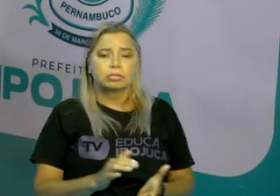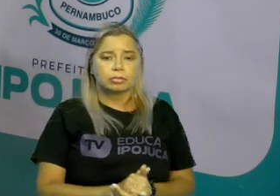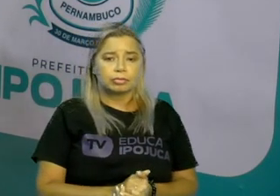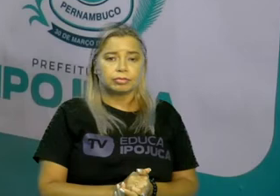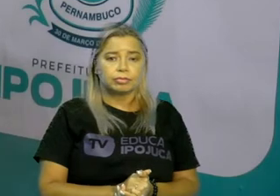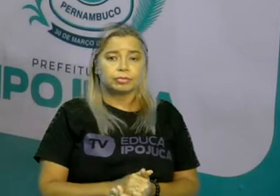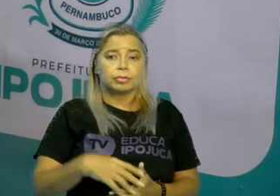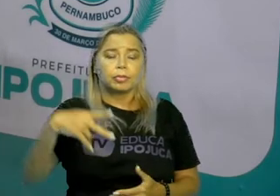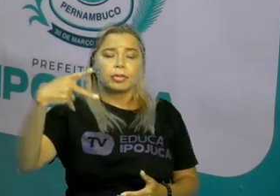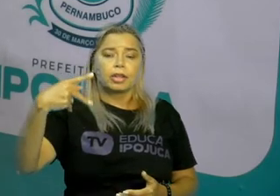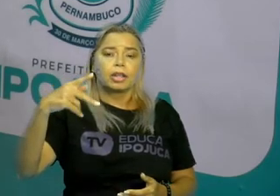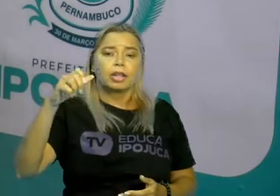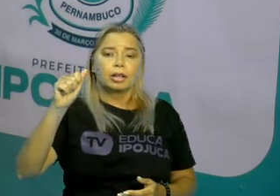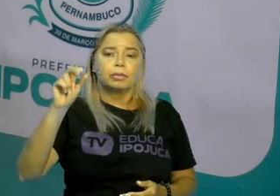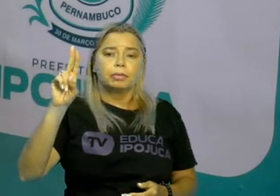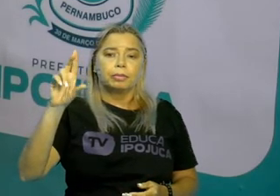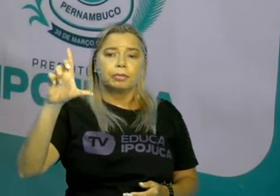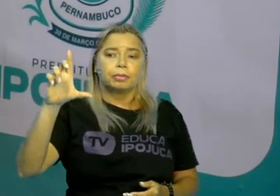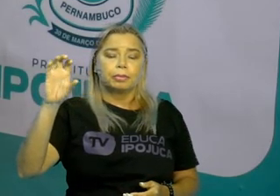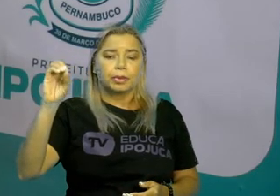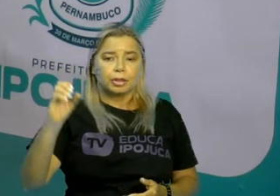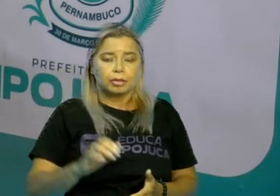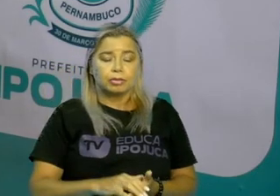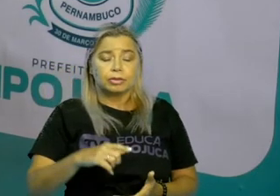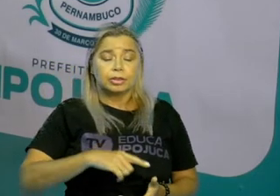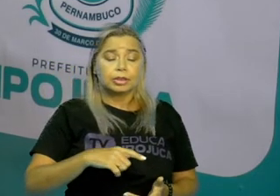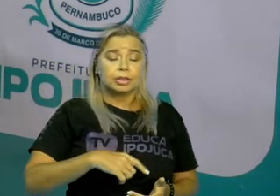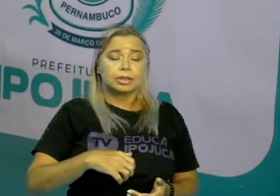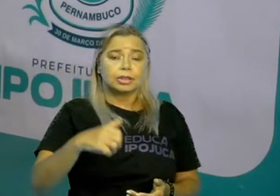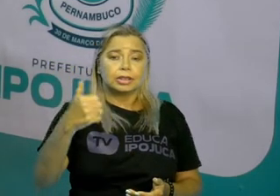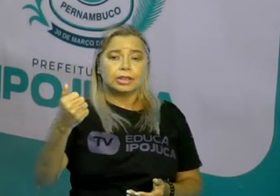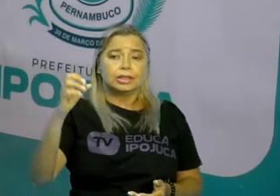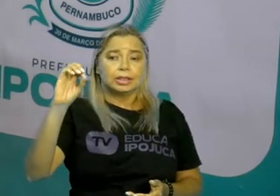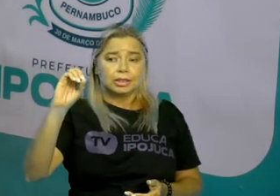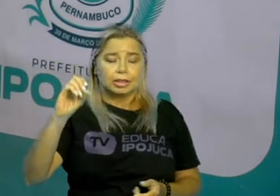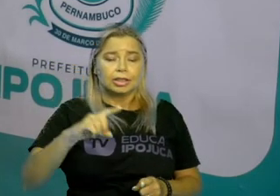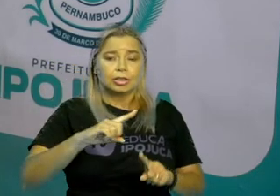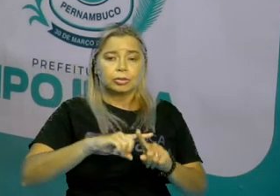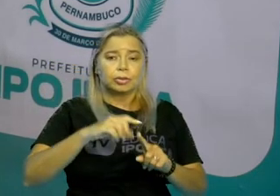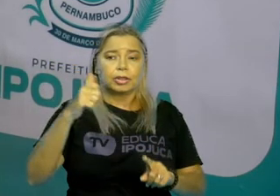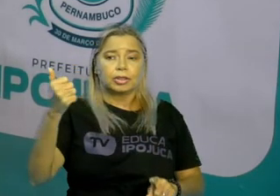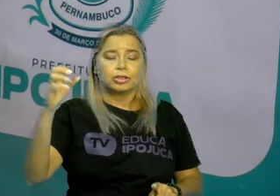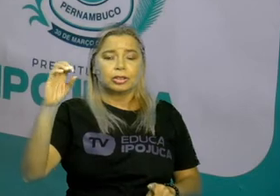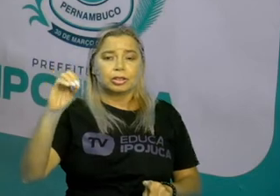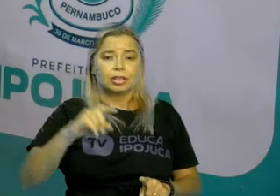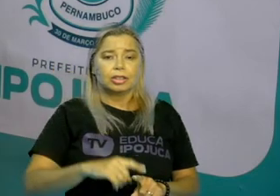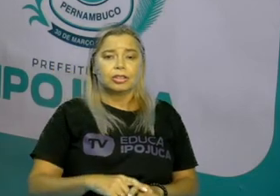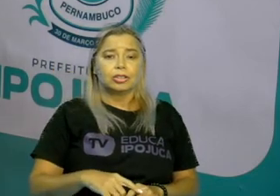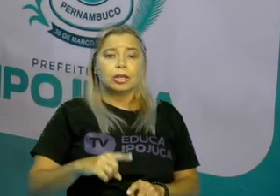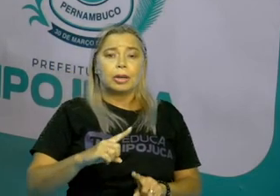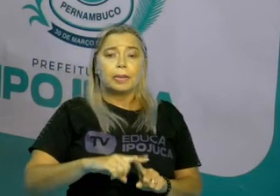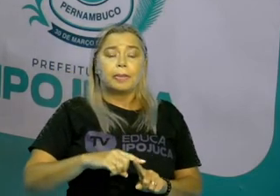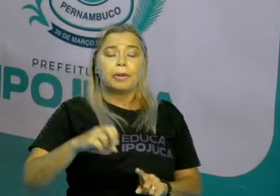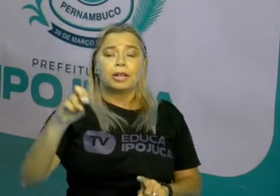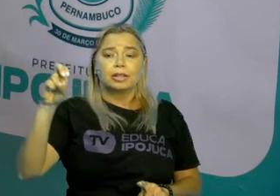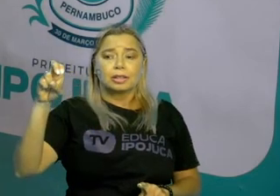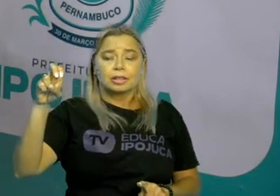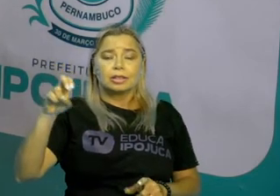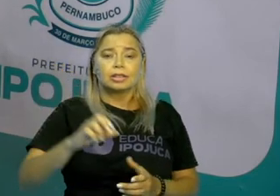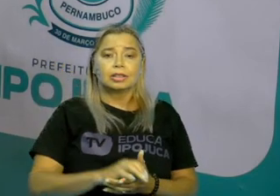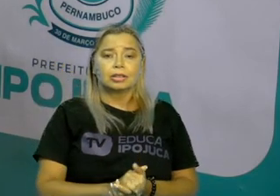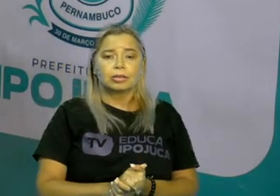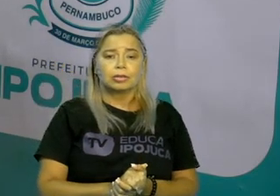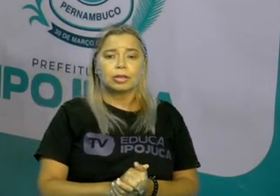Já Paulo tem uma nota de 10 reais, mais outra nota de 10 reais, mais uma nota de 5.